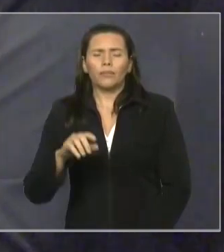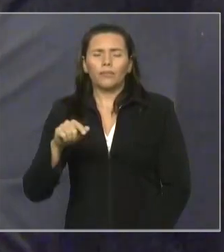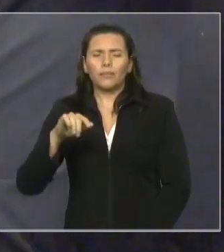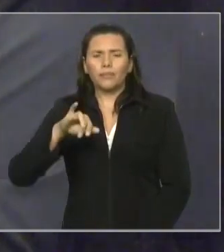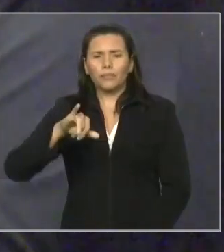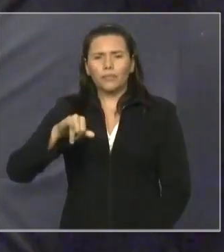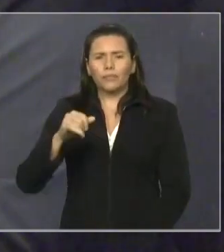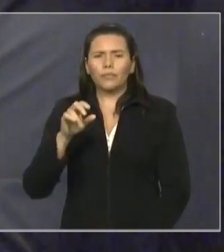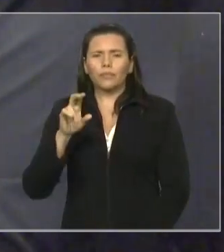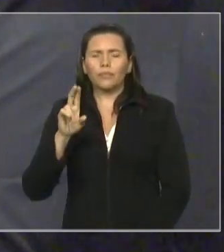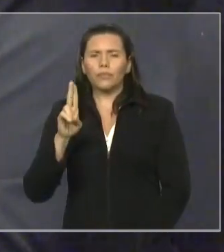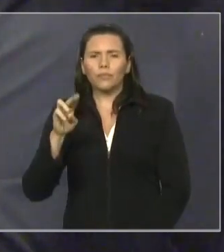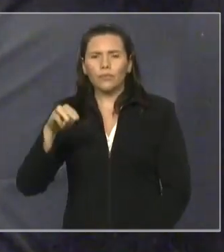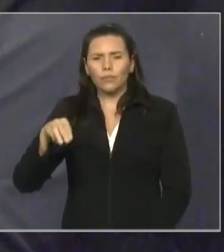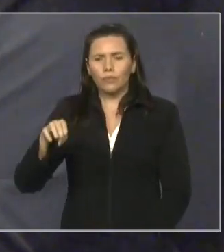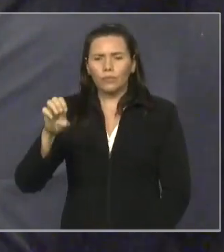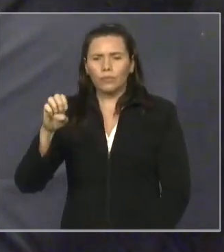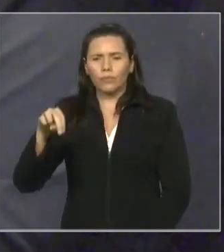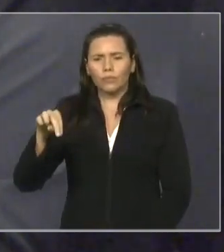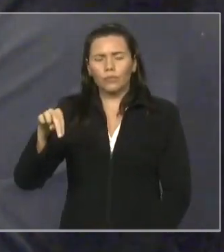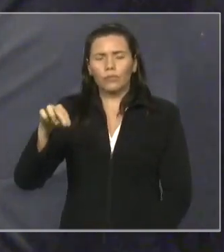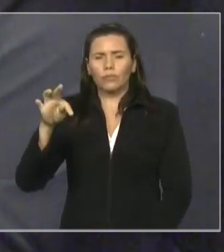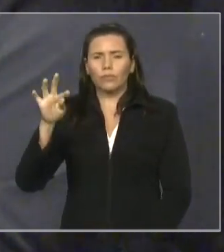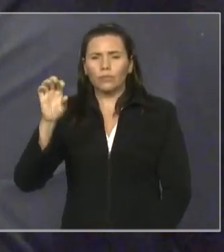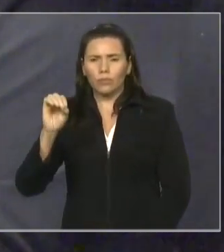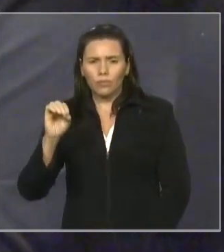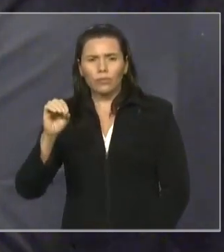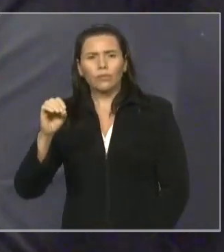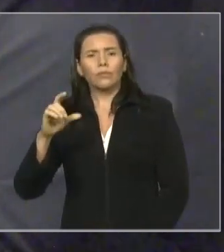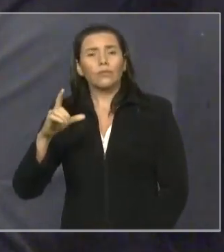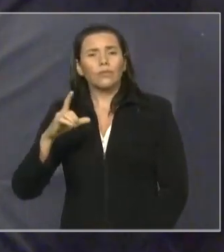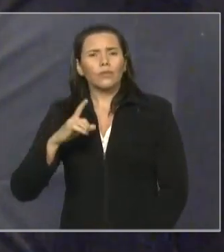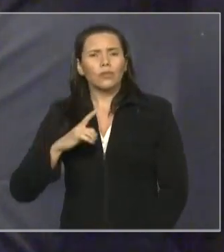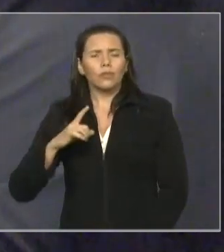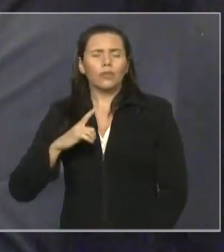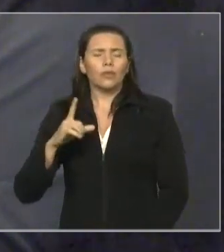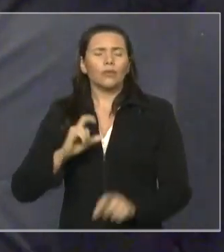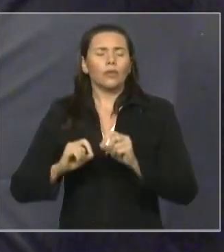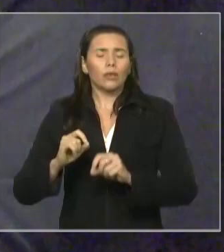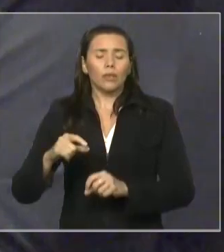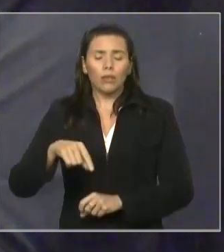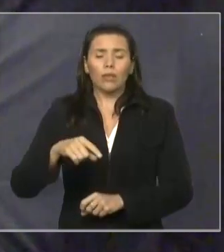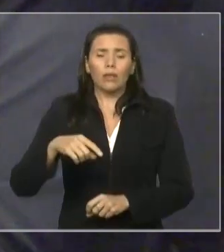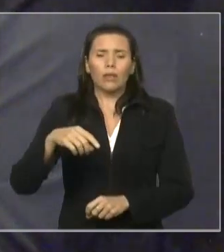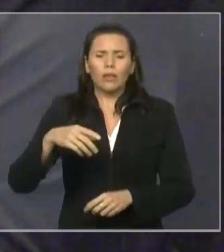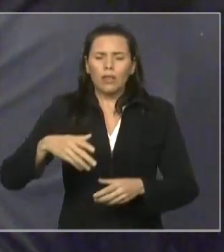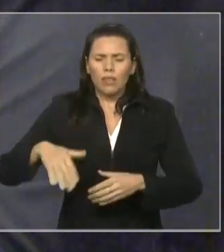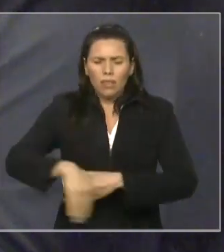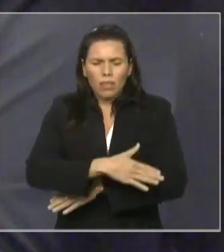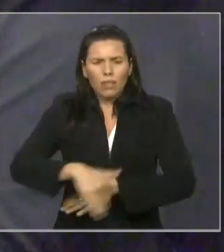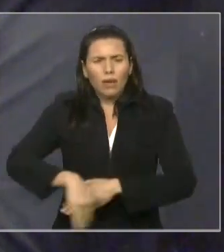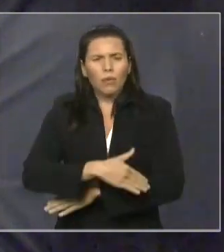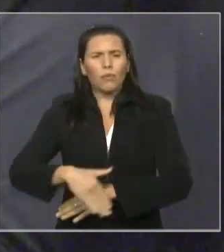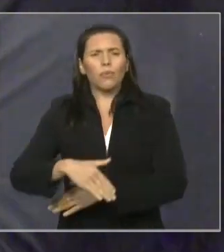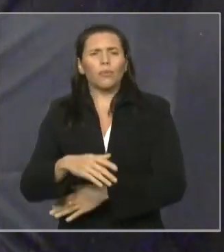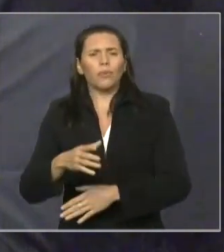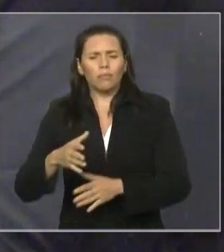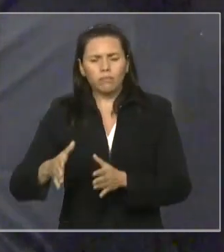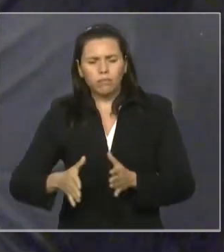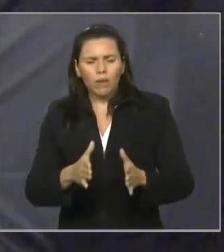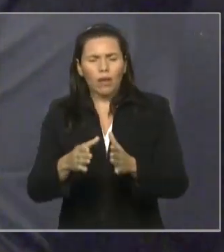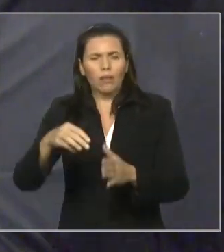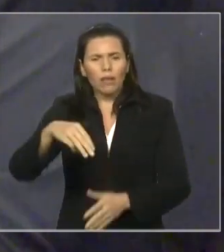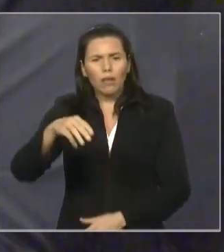realmente essa situação está tirando vida, né, está matando muita gente. Hoje, se nós formos dentro